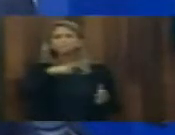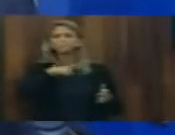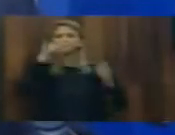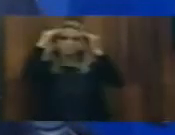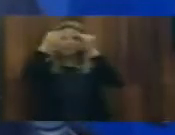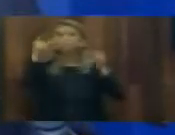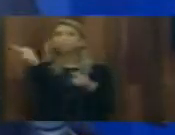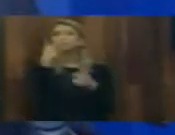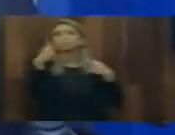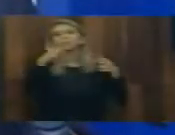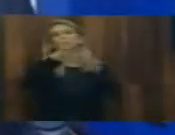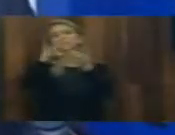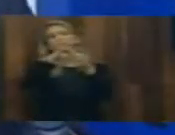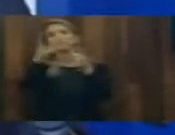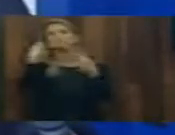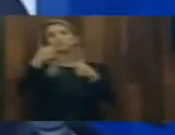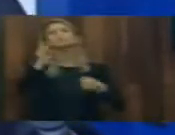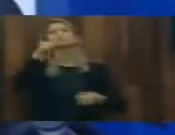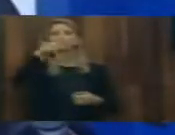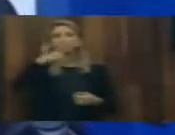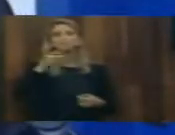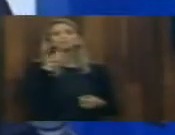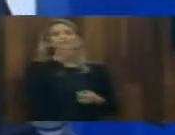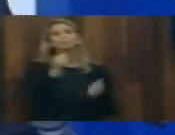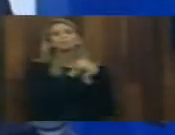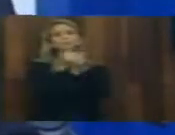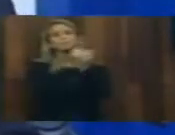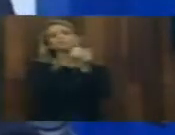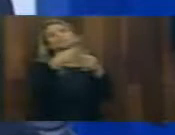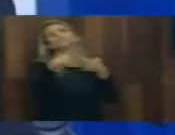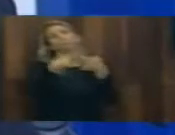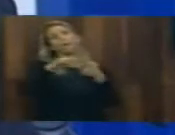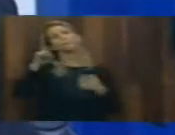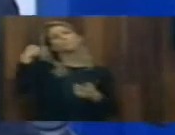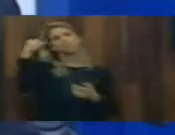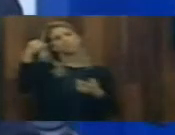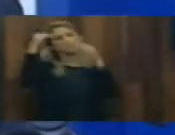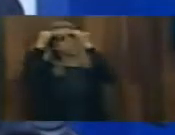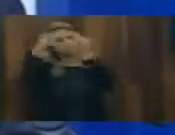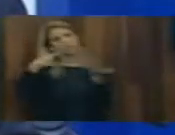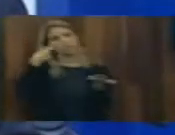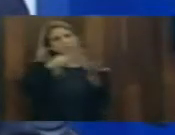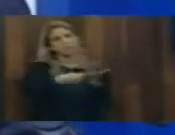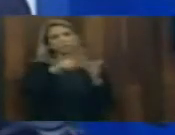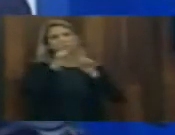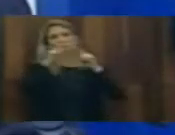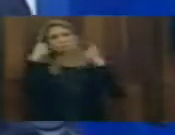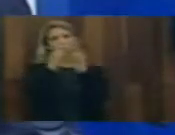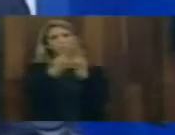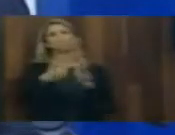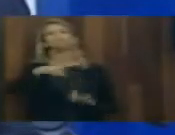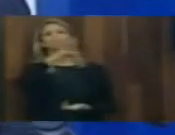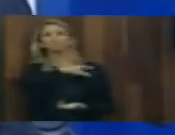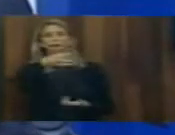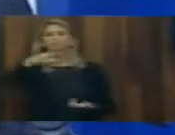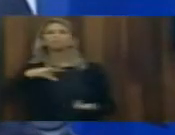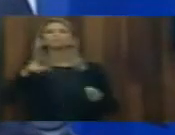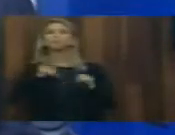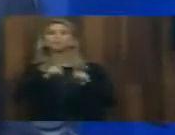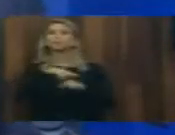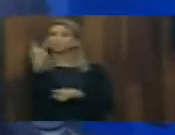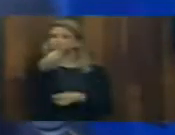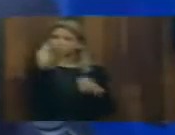gente tem que se unir, a gente tem que dar as mãos, e é importante a gente cumprir esse compromisso com os agentes comunitários de saúde, e a gente vai estar fazendo